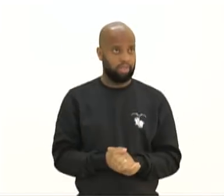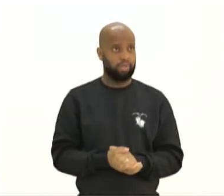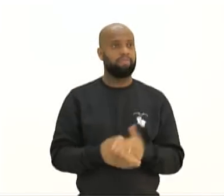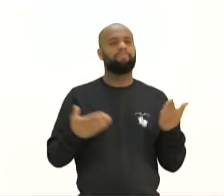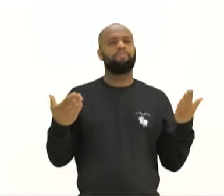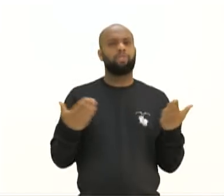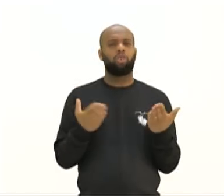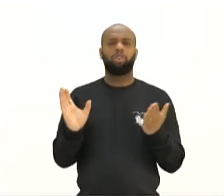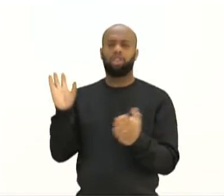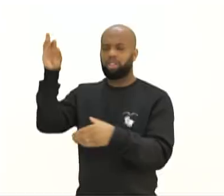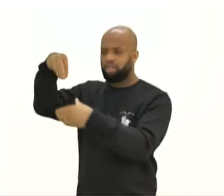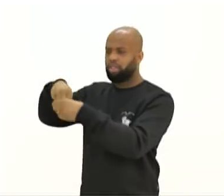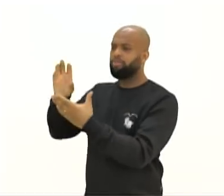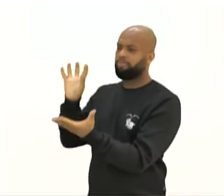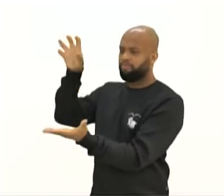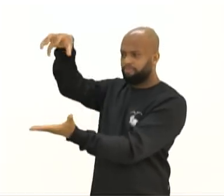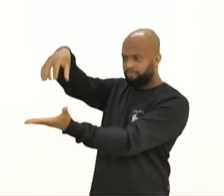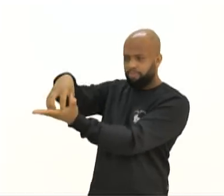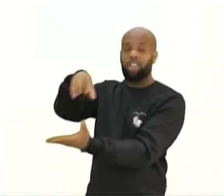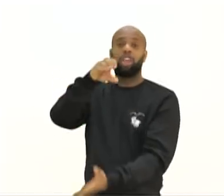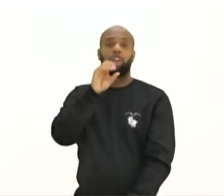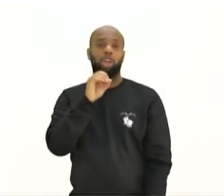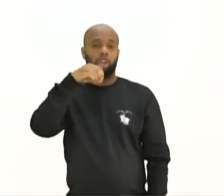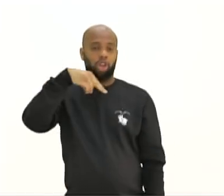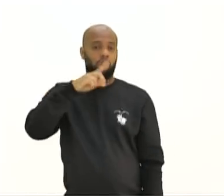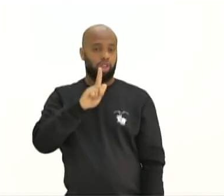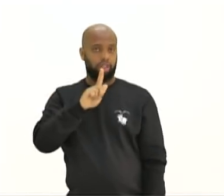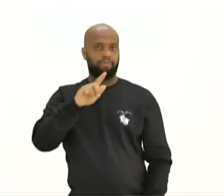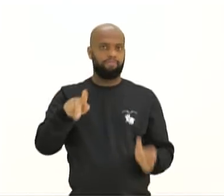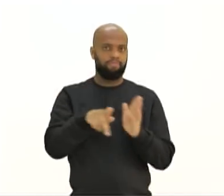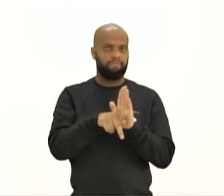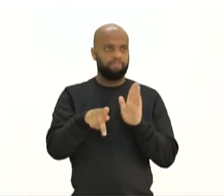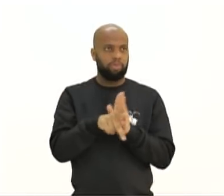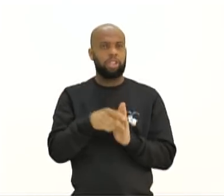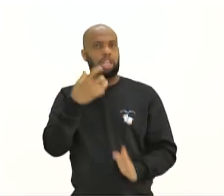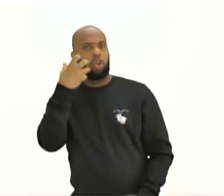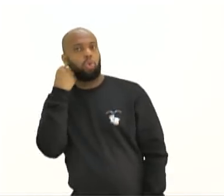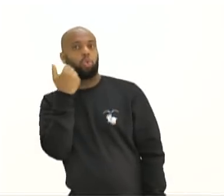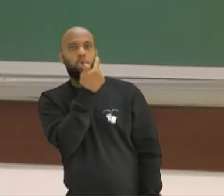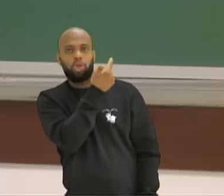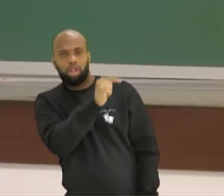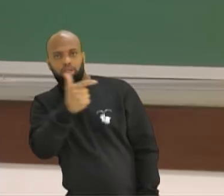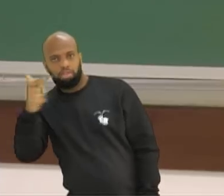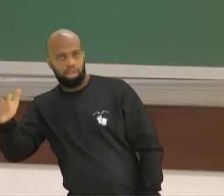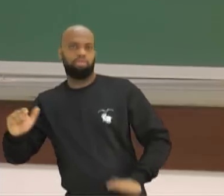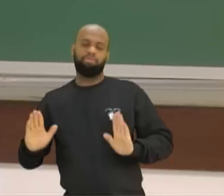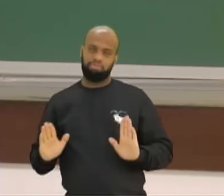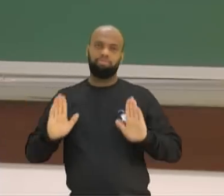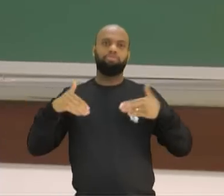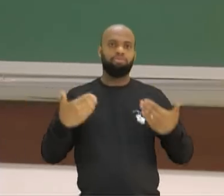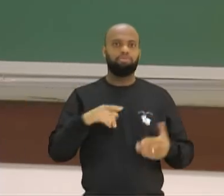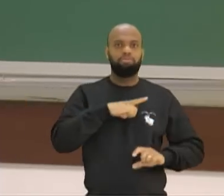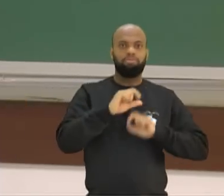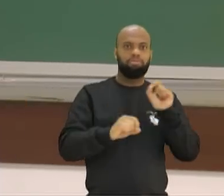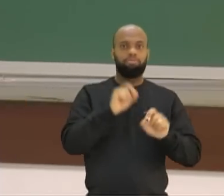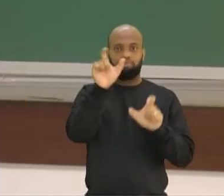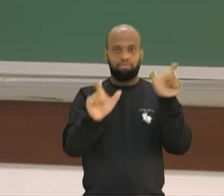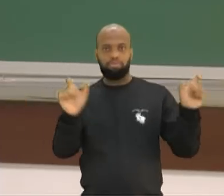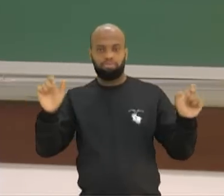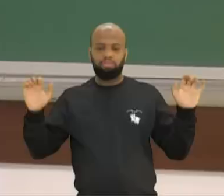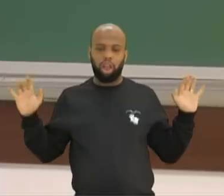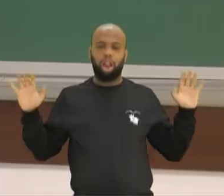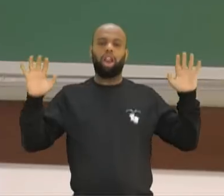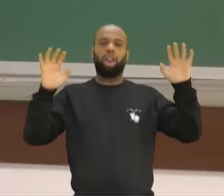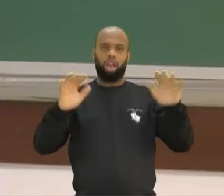numa organização, uma ONG, uma organização não governamental, que não tem fins lucrativos, as pessoas